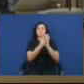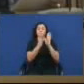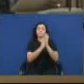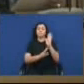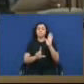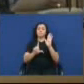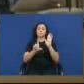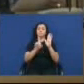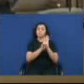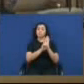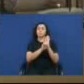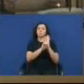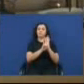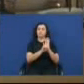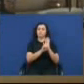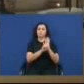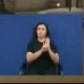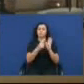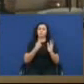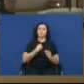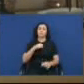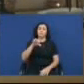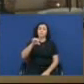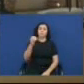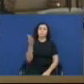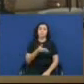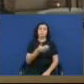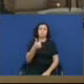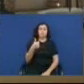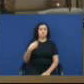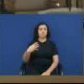Projeto de decreto legislativo número